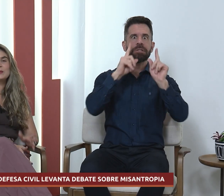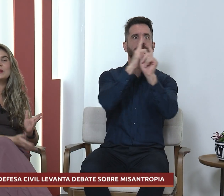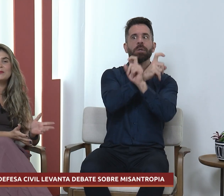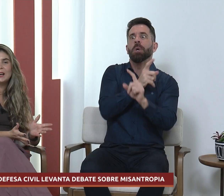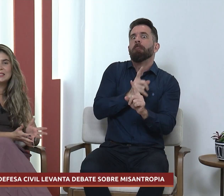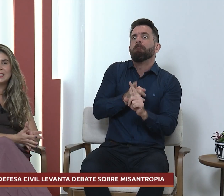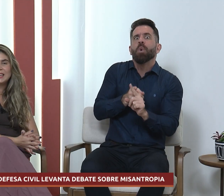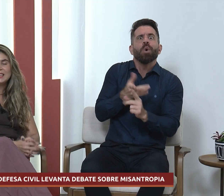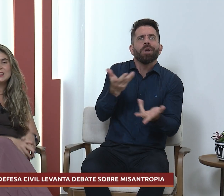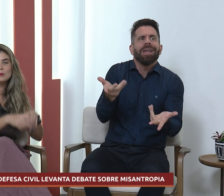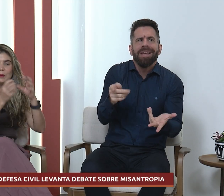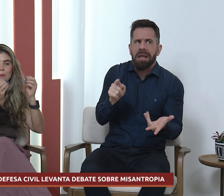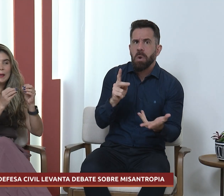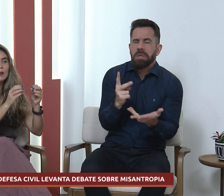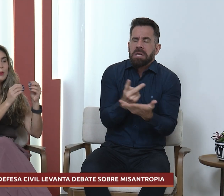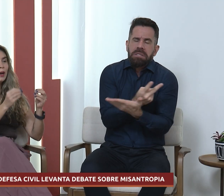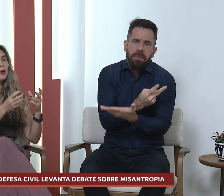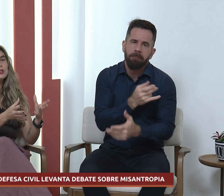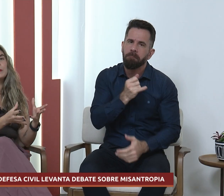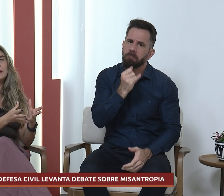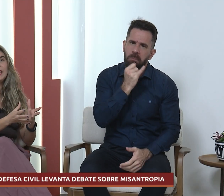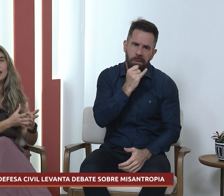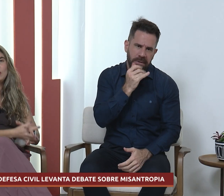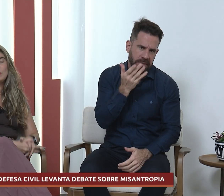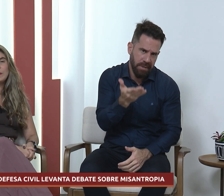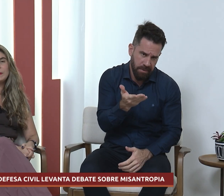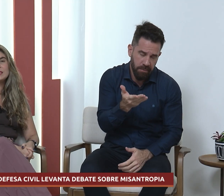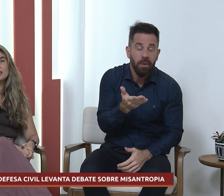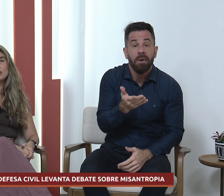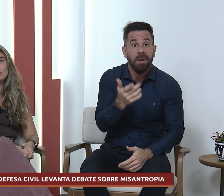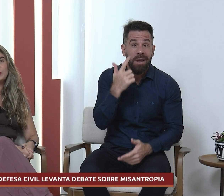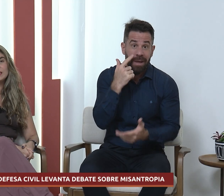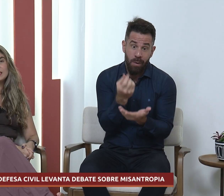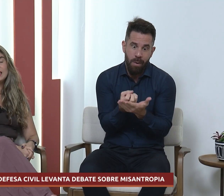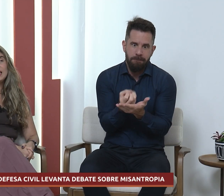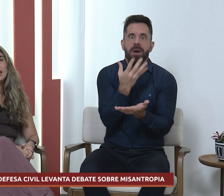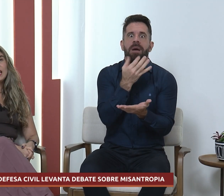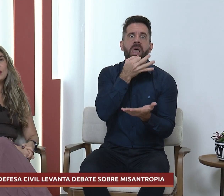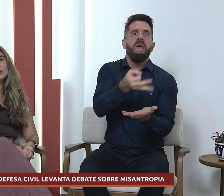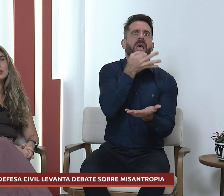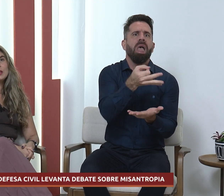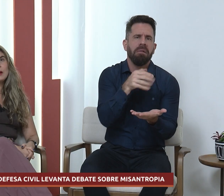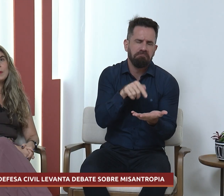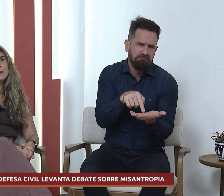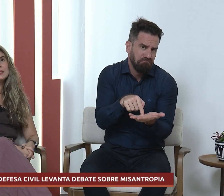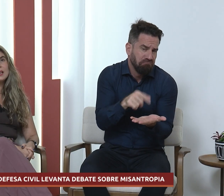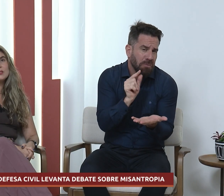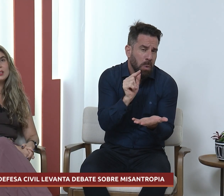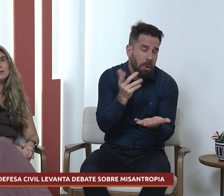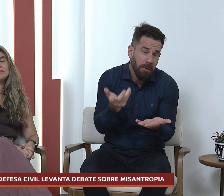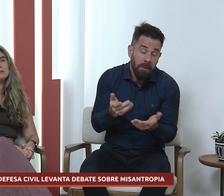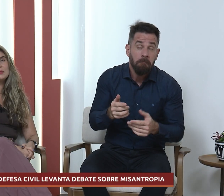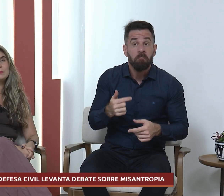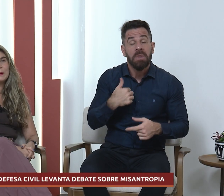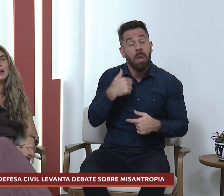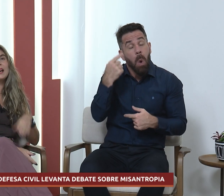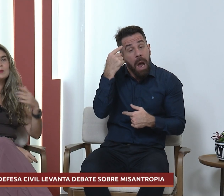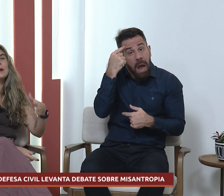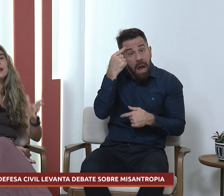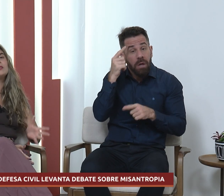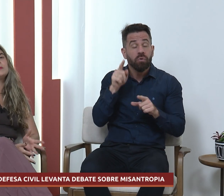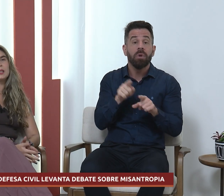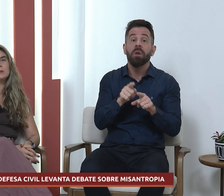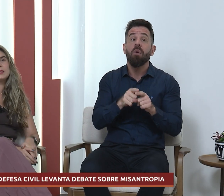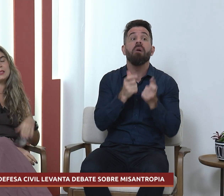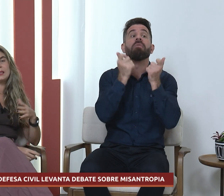pessoas fazem o que fazem, pegando um recorte tão pequeno como uma mensagem como essa. Eu acho que é uma mensagem para